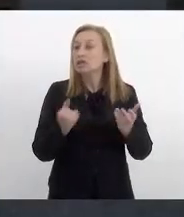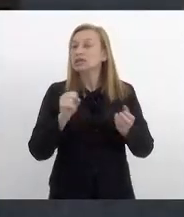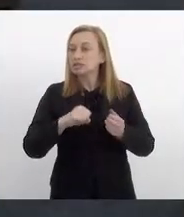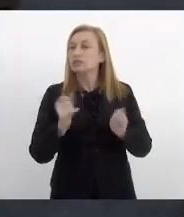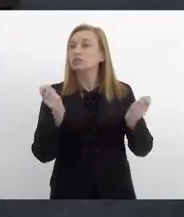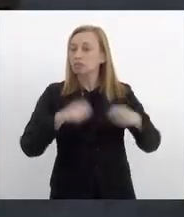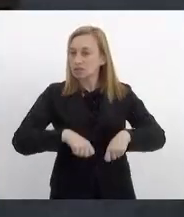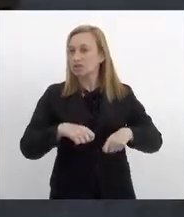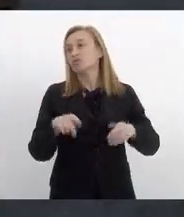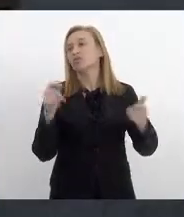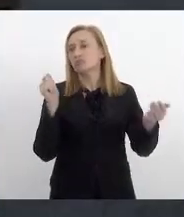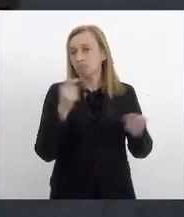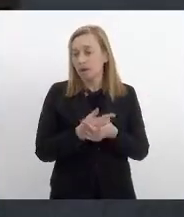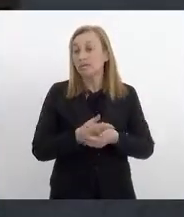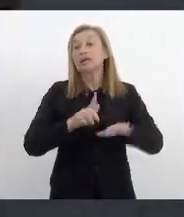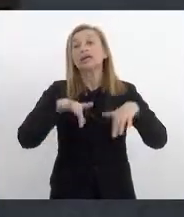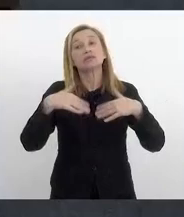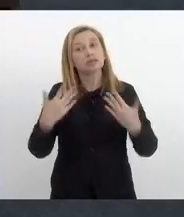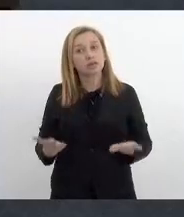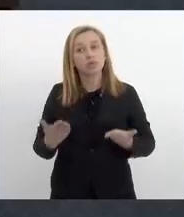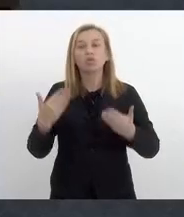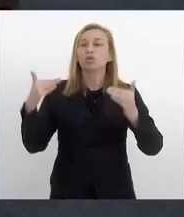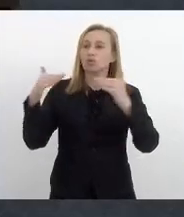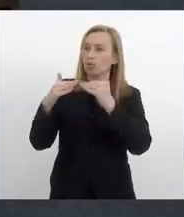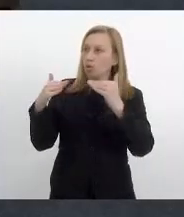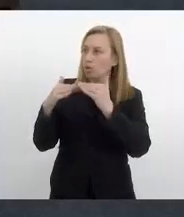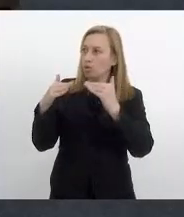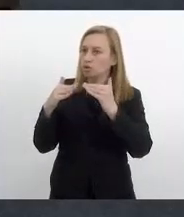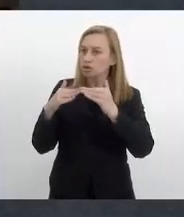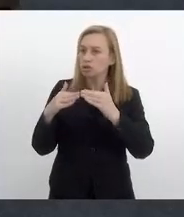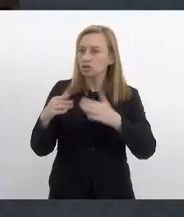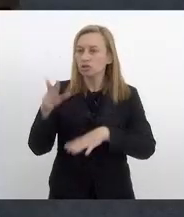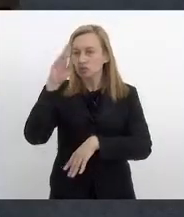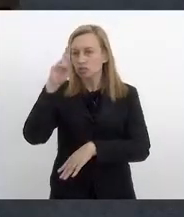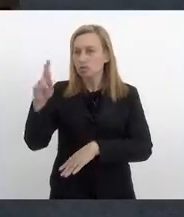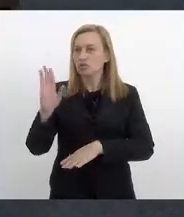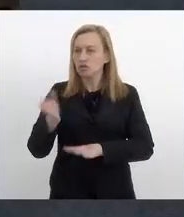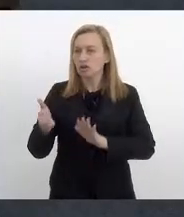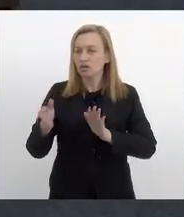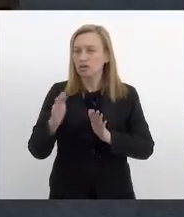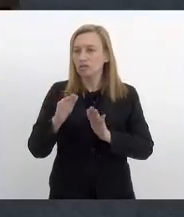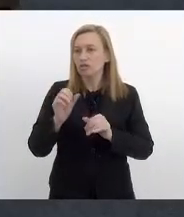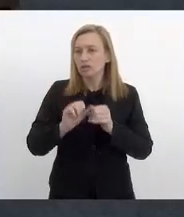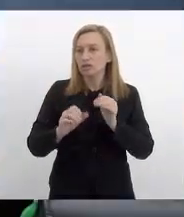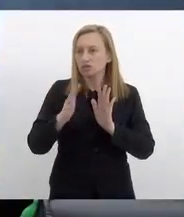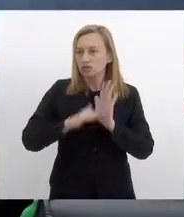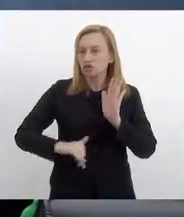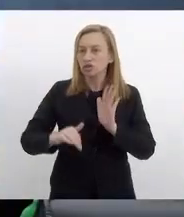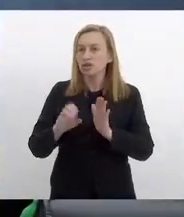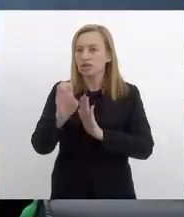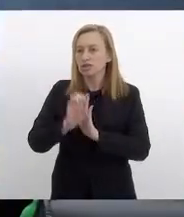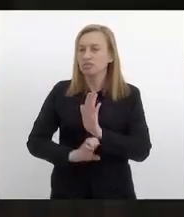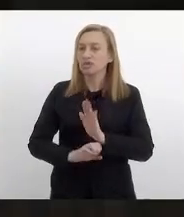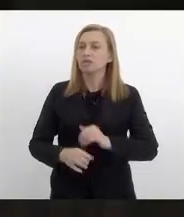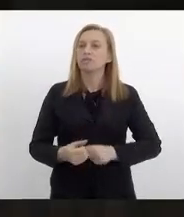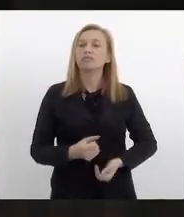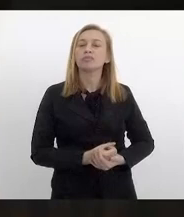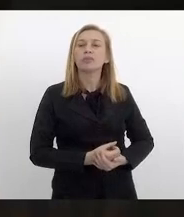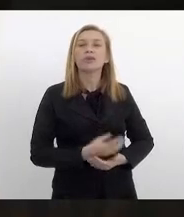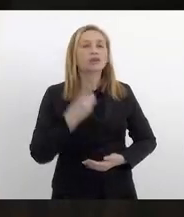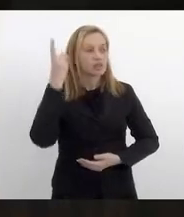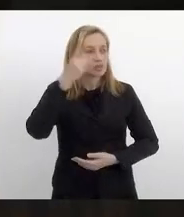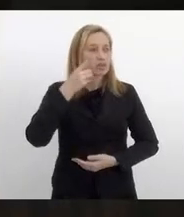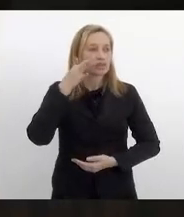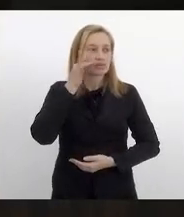possível o pagamento. Então, concordando com o acordo que o senhor propôs, eu retiro as emendas. Ok. Deputado